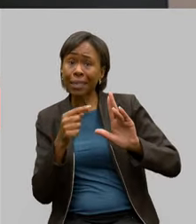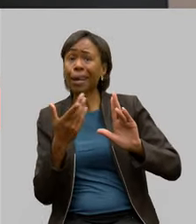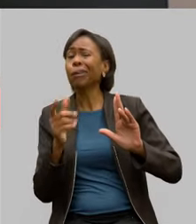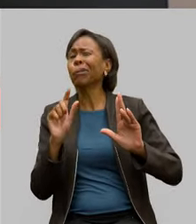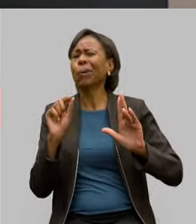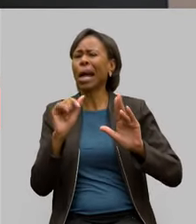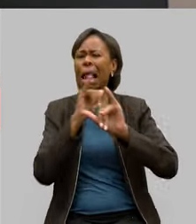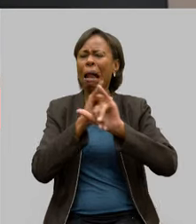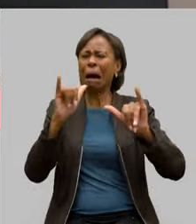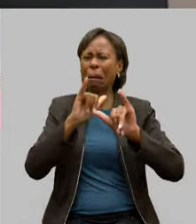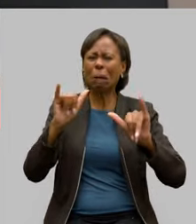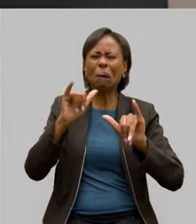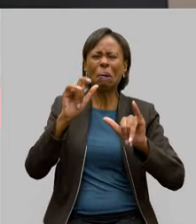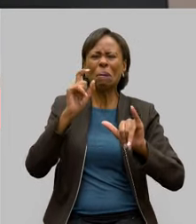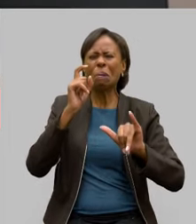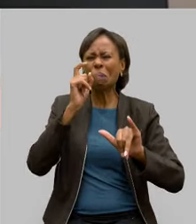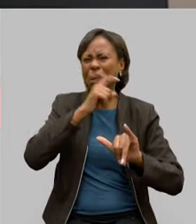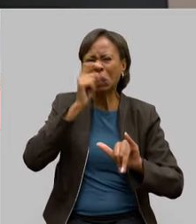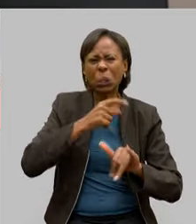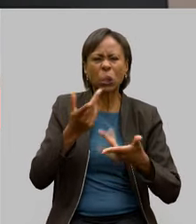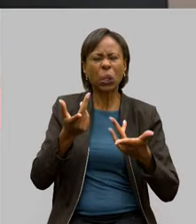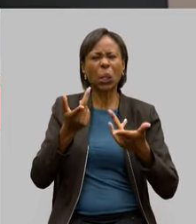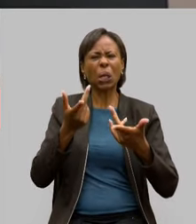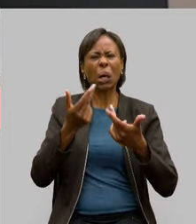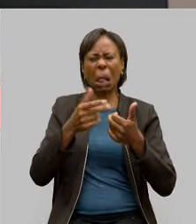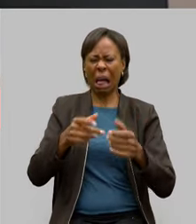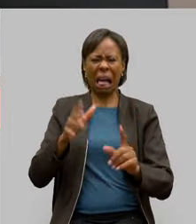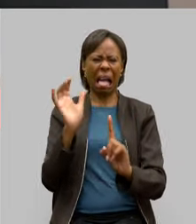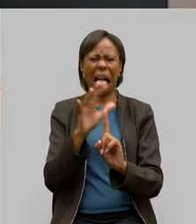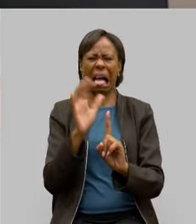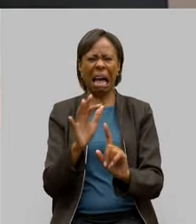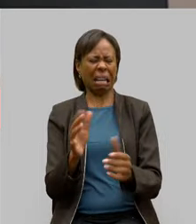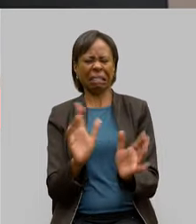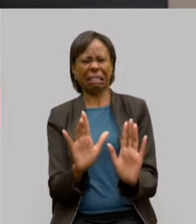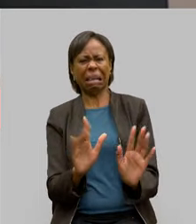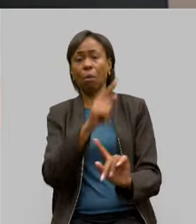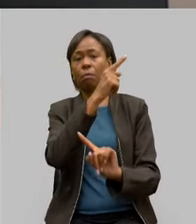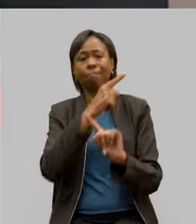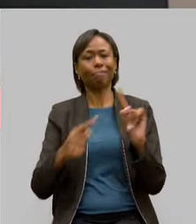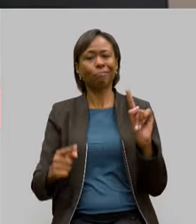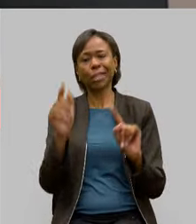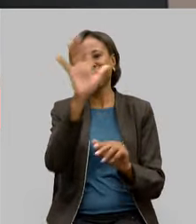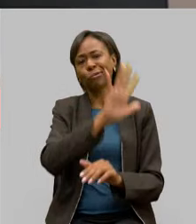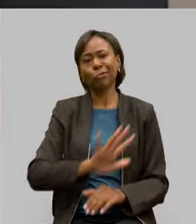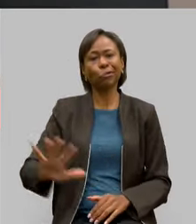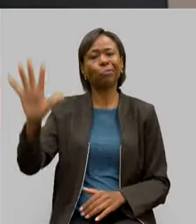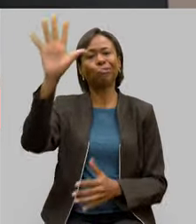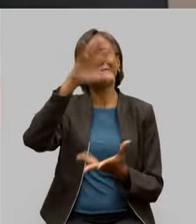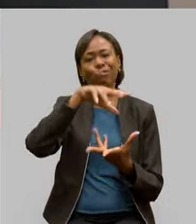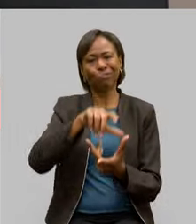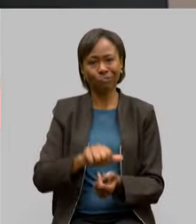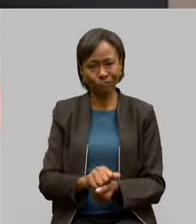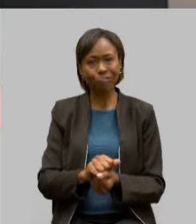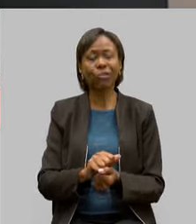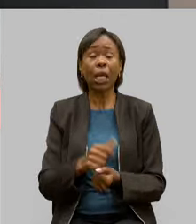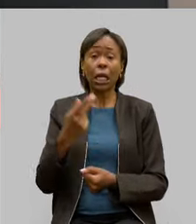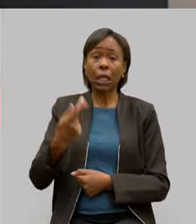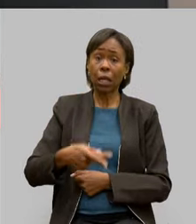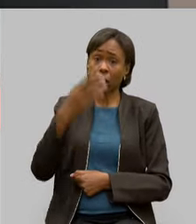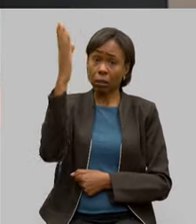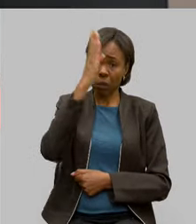desinformação de demonização que resultou na sua proibição em escala global e que no Brasil